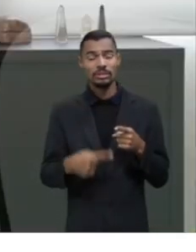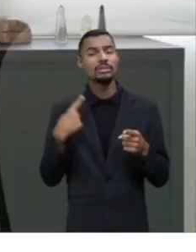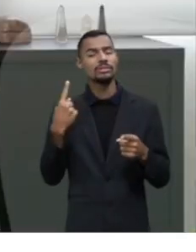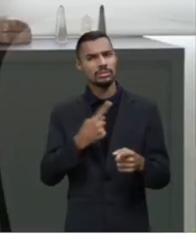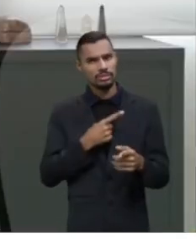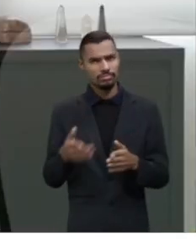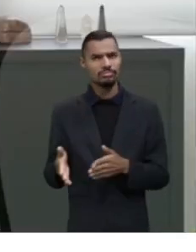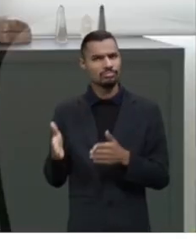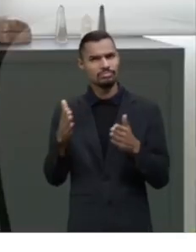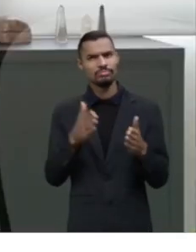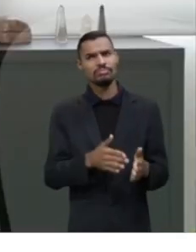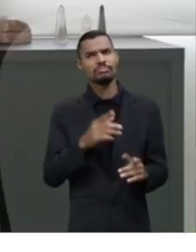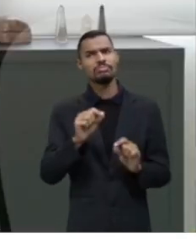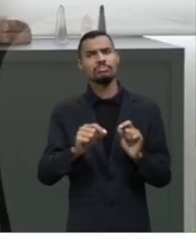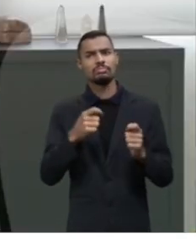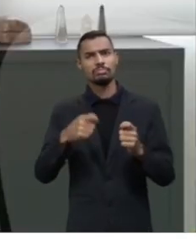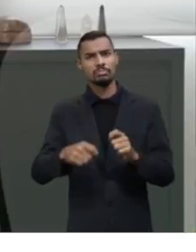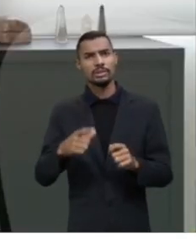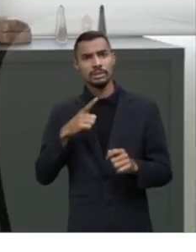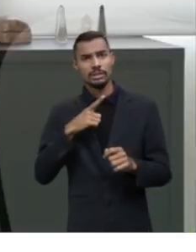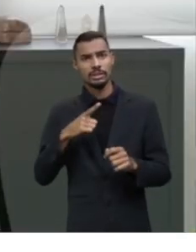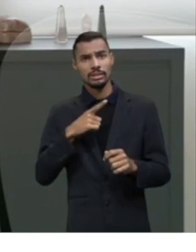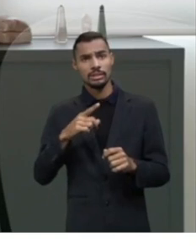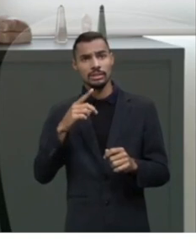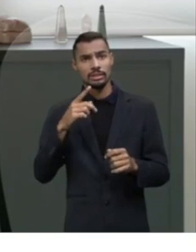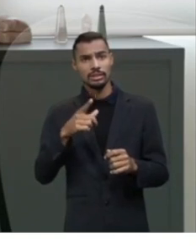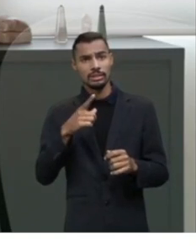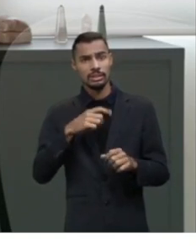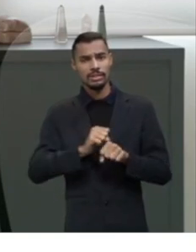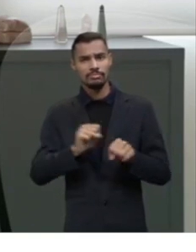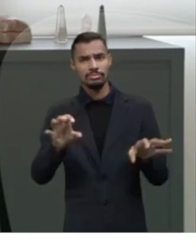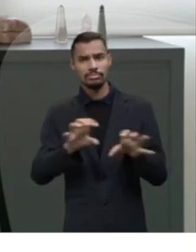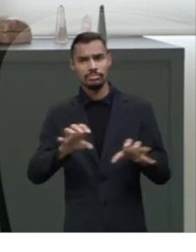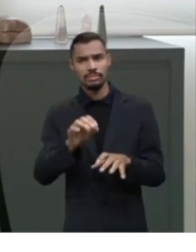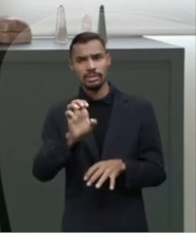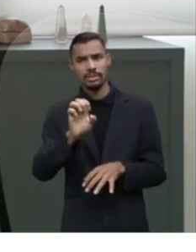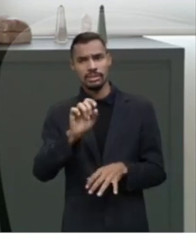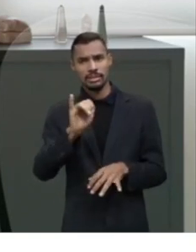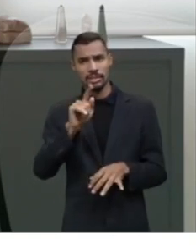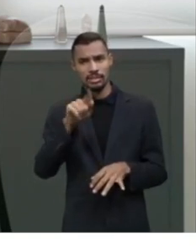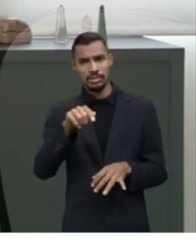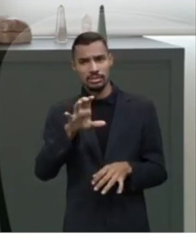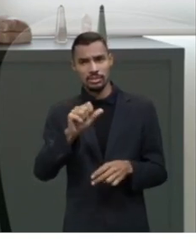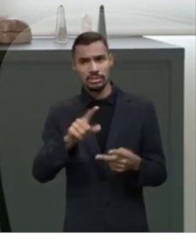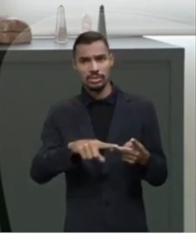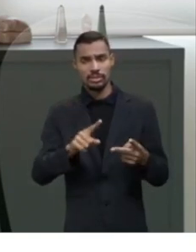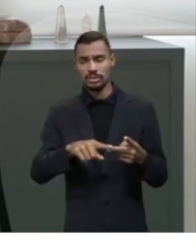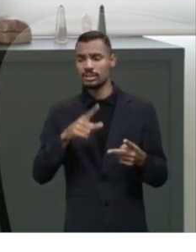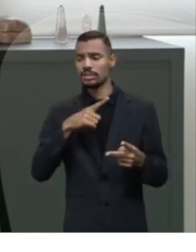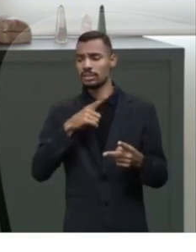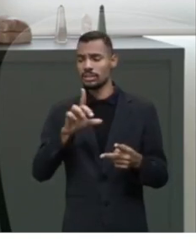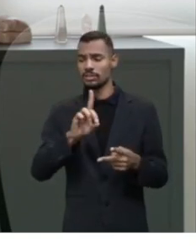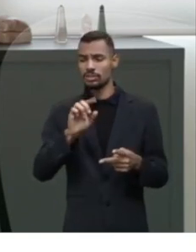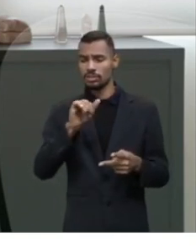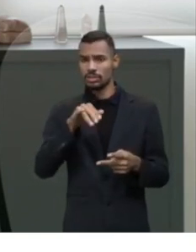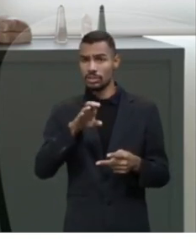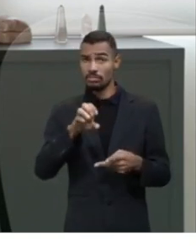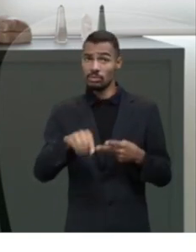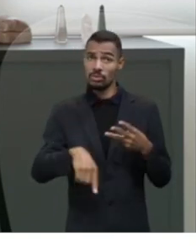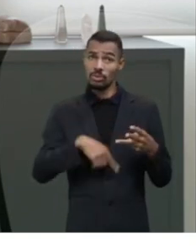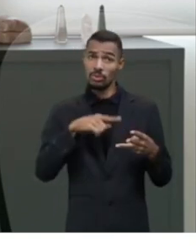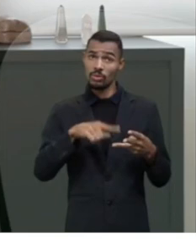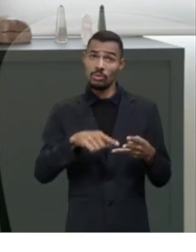gente recomendaria o quê? Ou uma prova de carga estática, ou um ensaio de carregamento dinâmico,